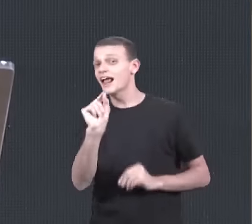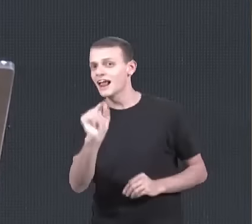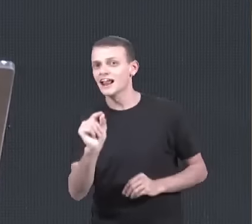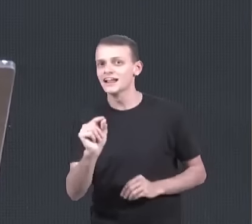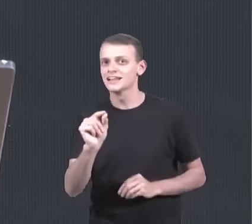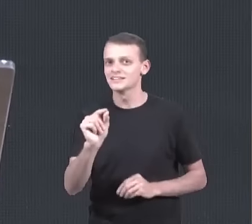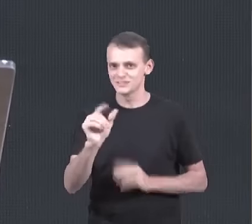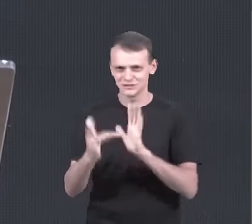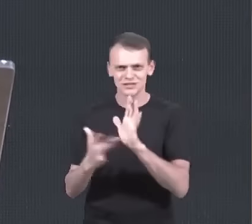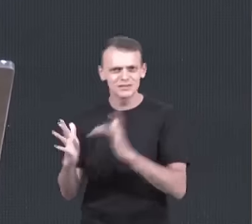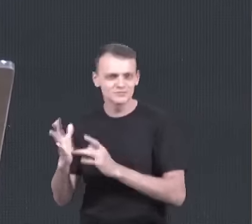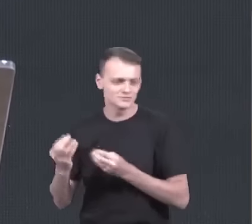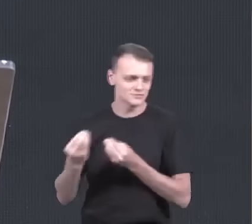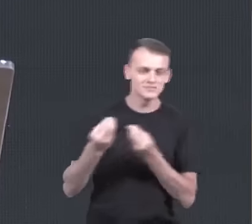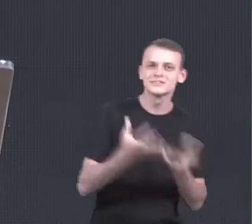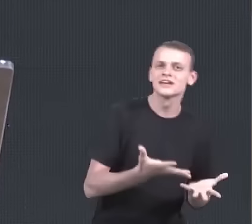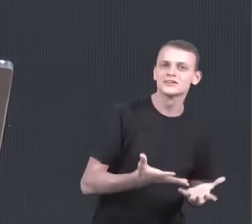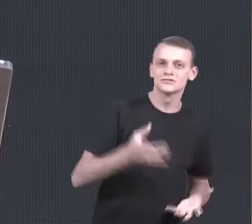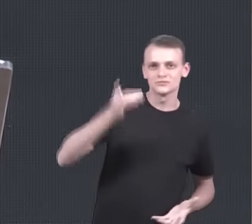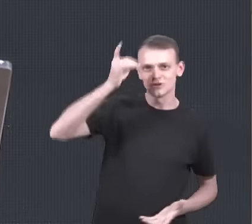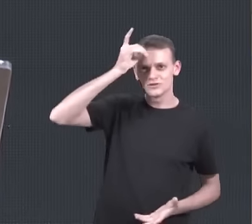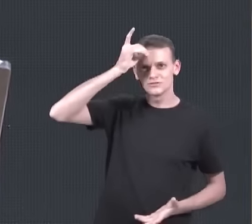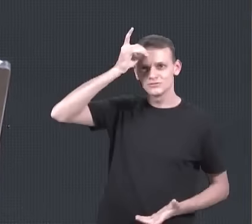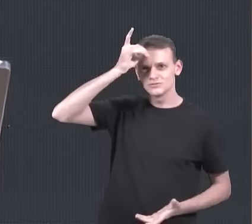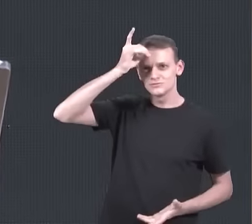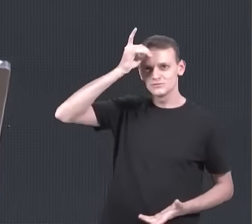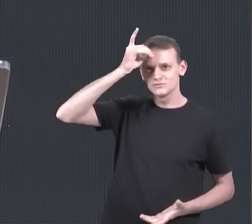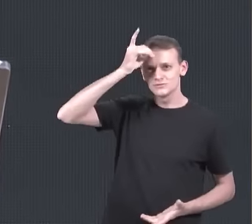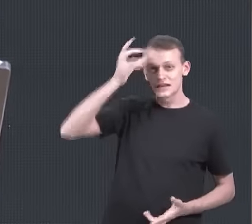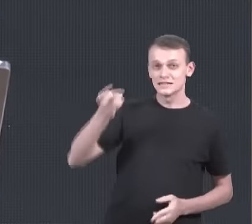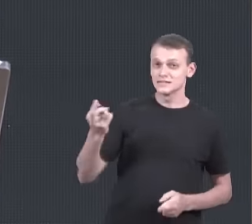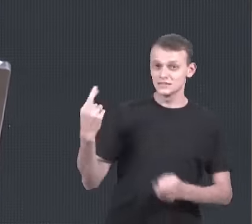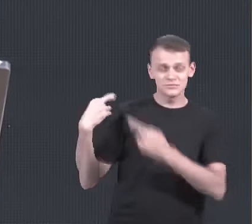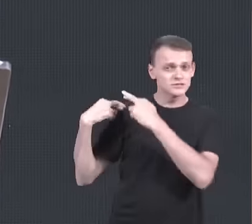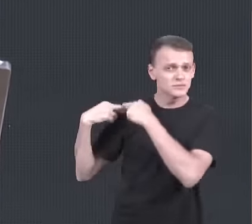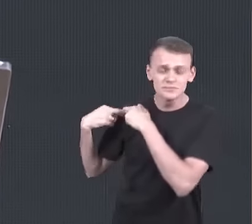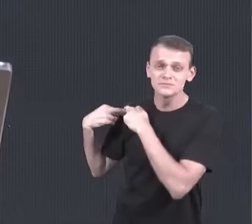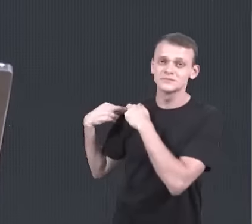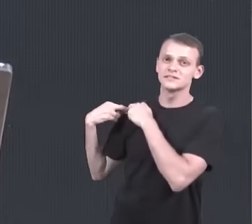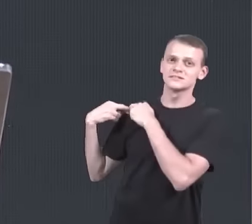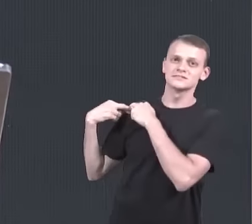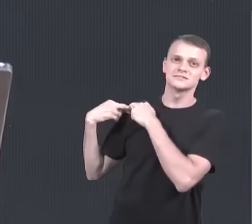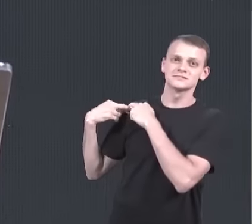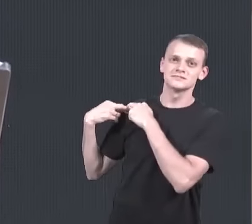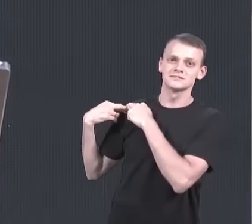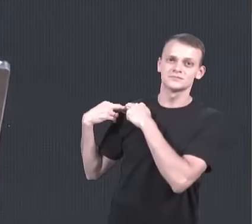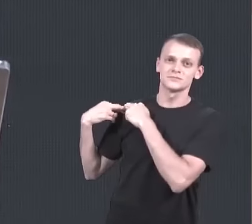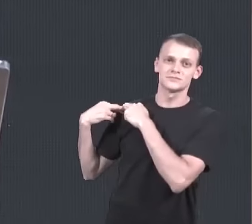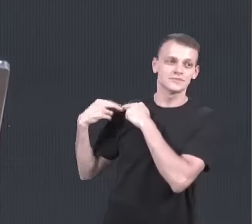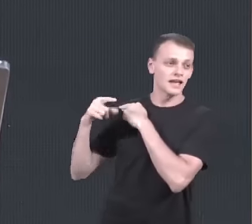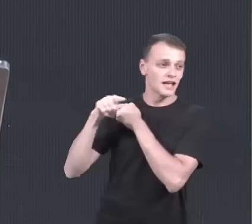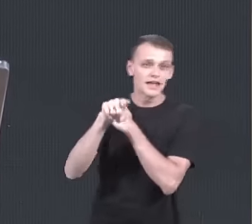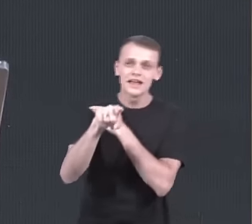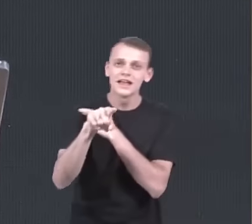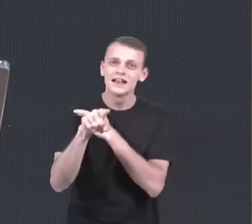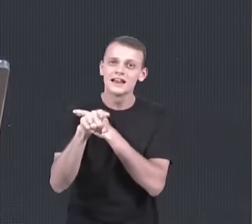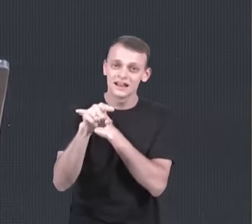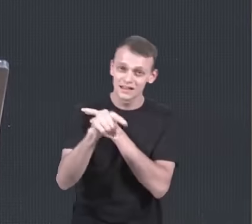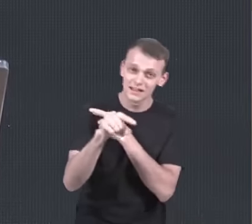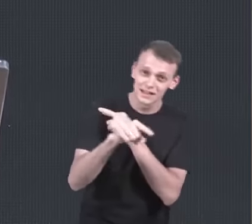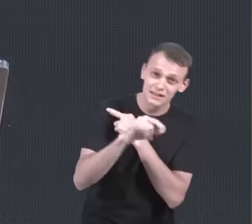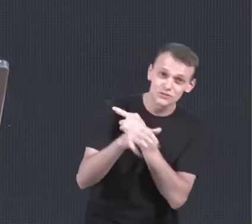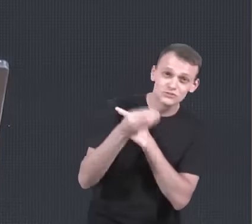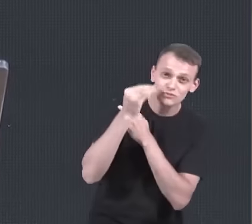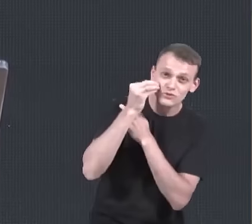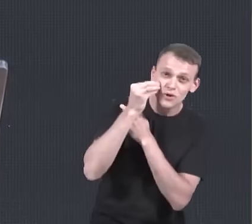de ganância. Deus deu uma responsabilidade a Judas para que ele pudesse provar